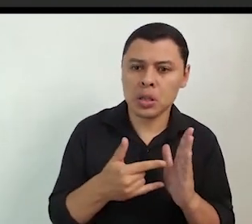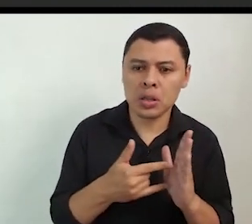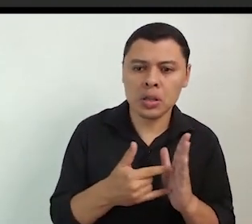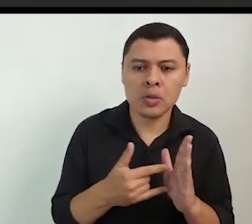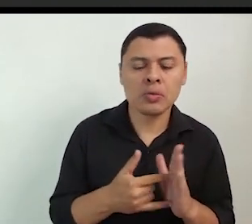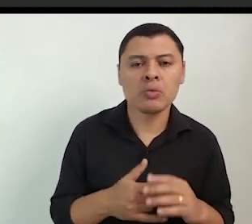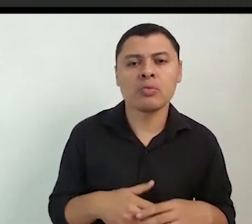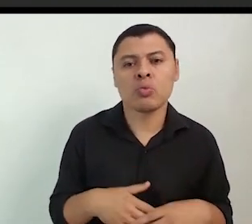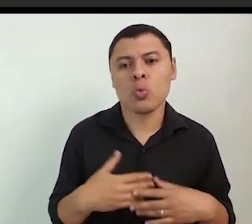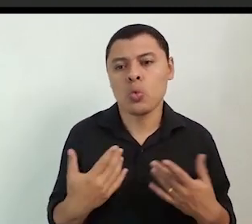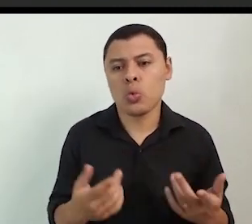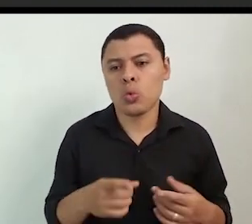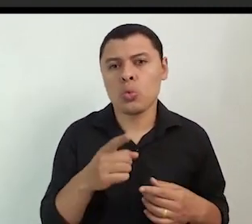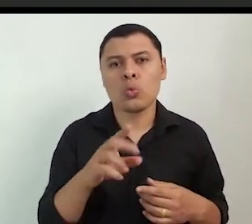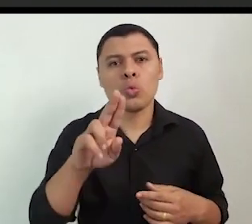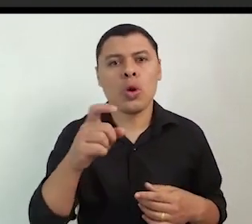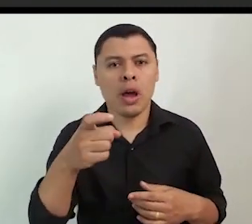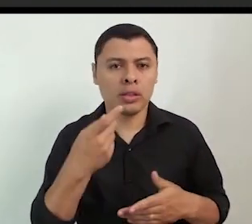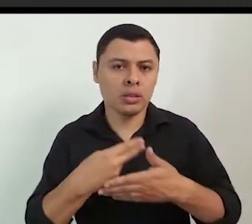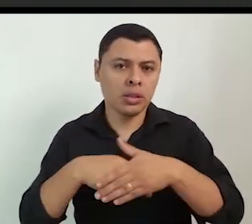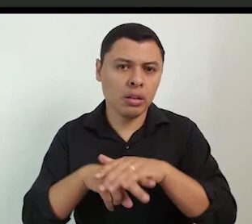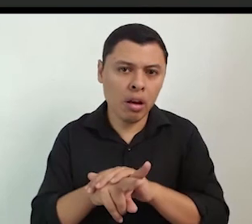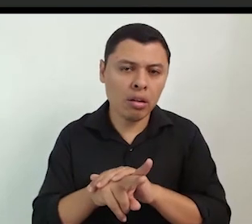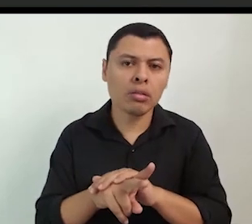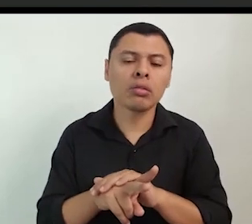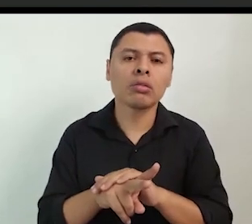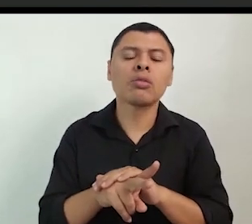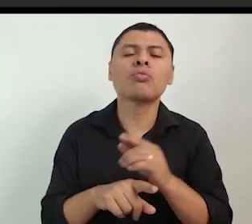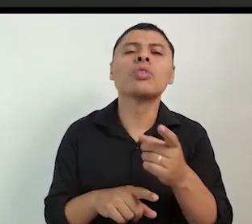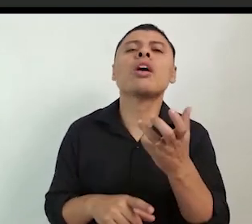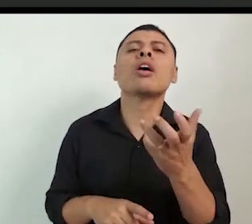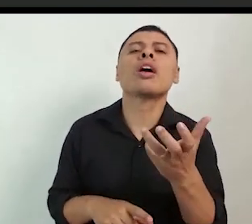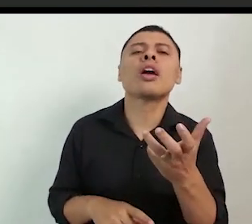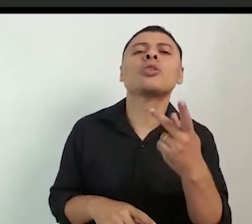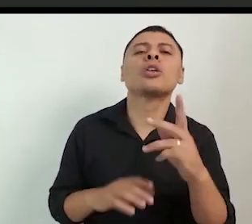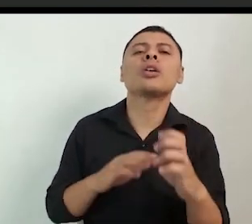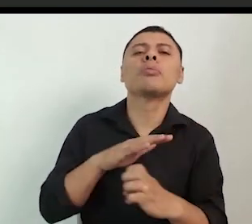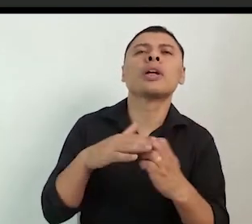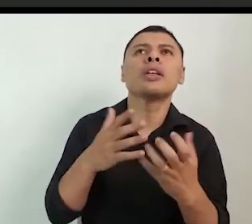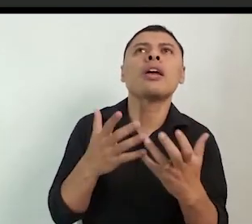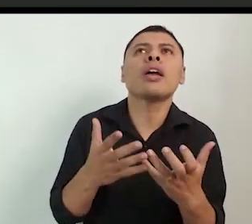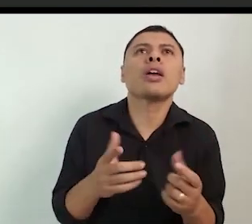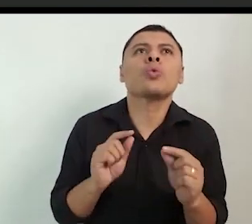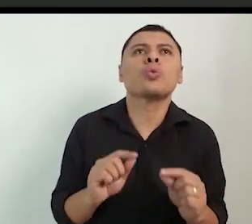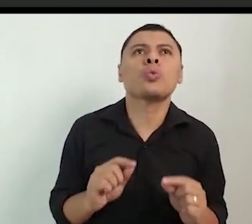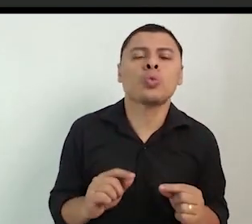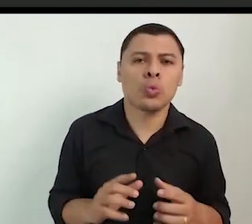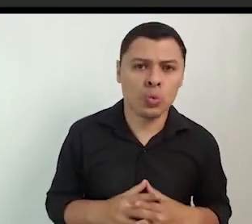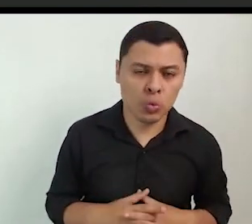você um UX-designer. O que você quer para a sua empresa? Porque todos nós,